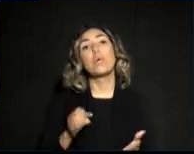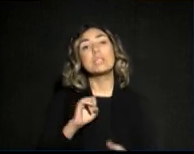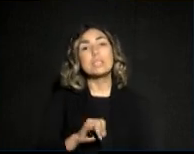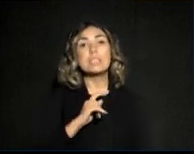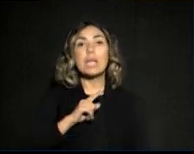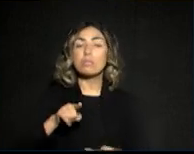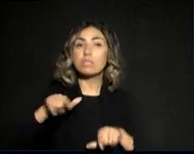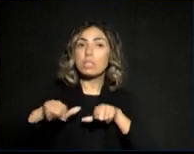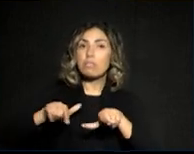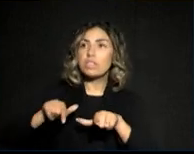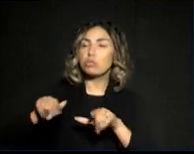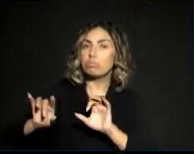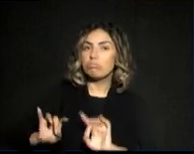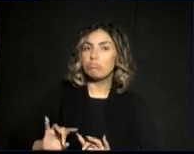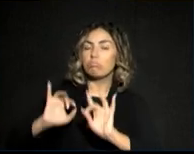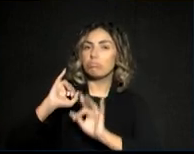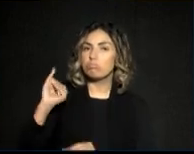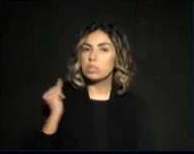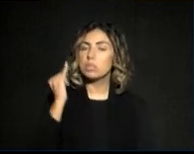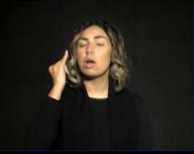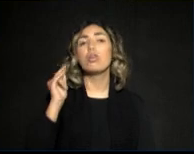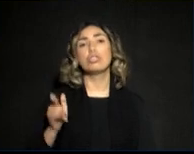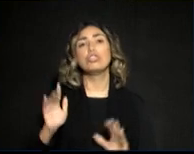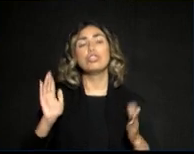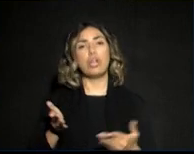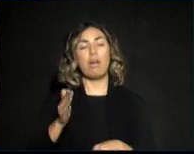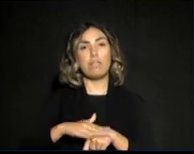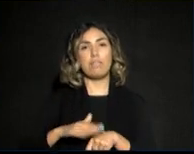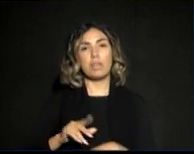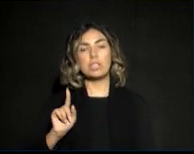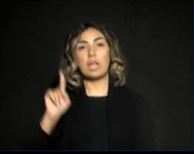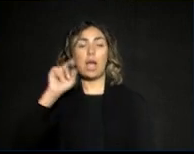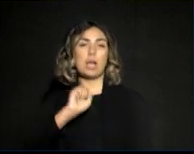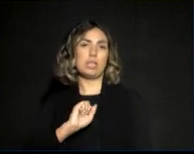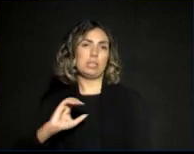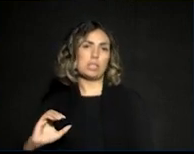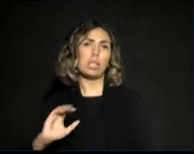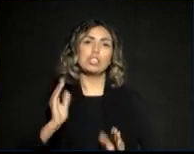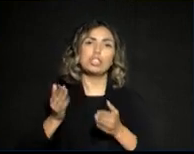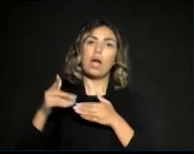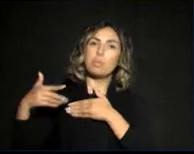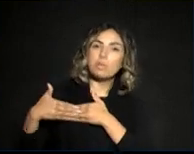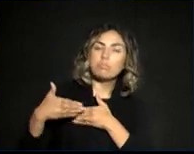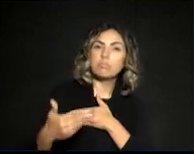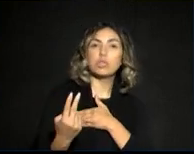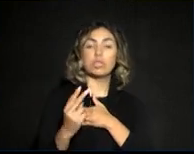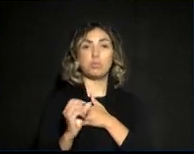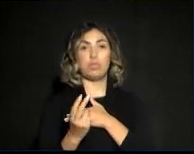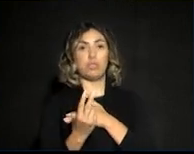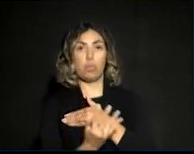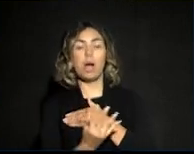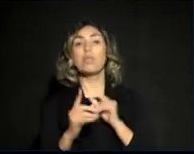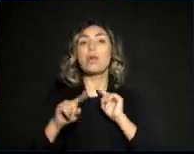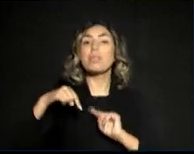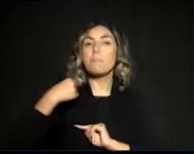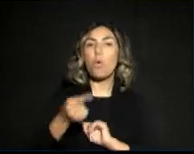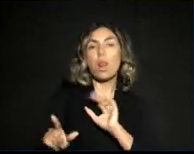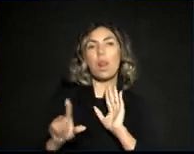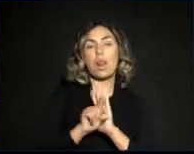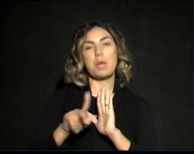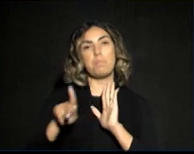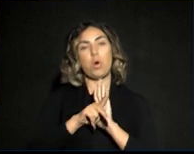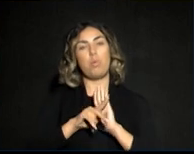de serviços essenciais né o Supremo já tinha feito isso numa ação de Santa Catarina módulo para 2024 aí veio a lei do congresso